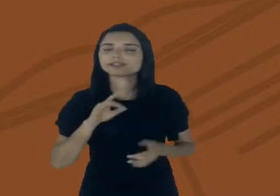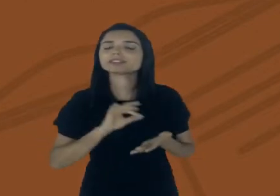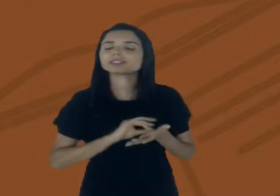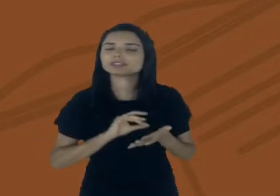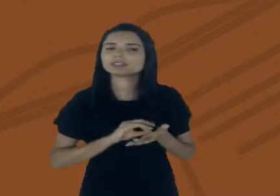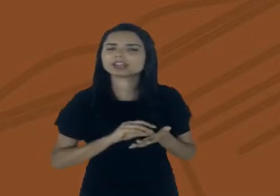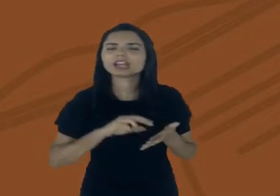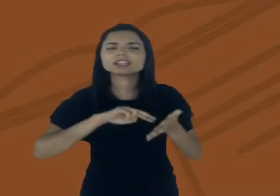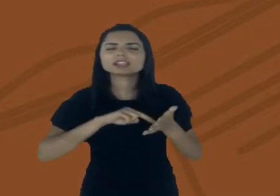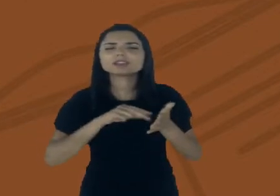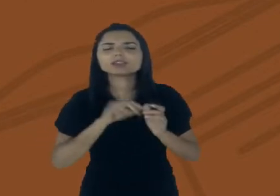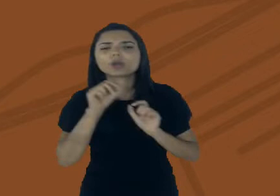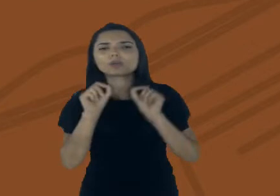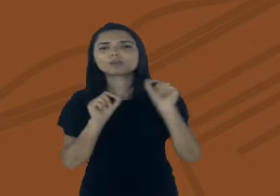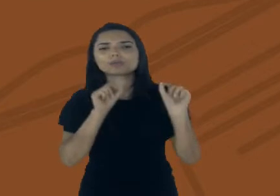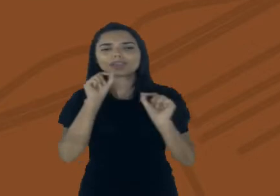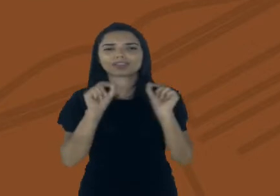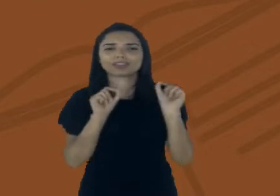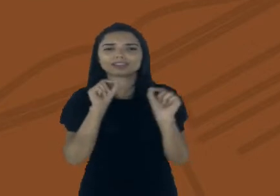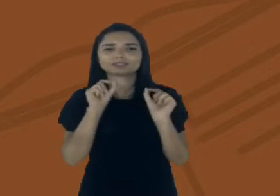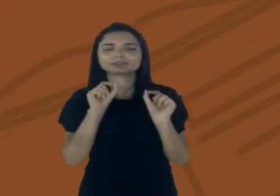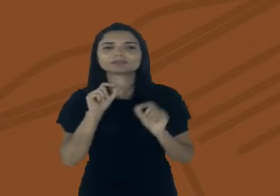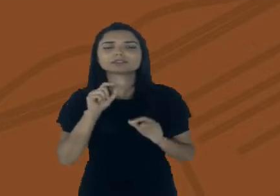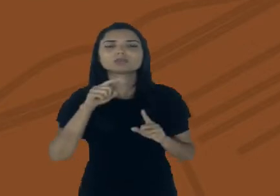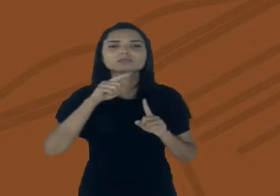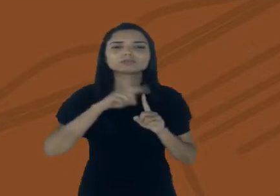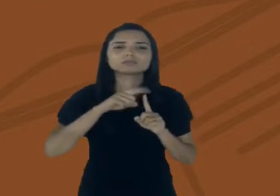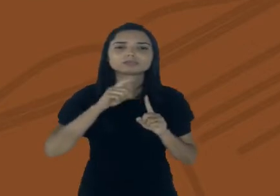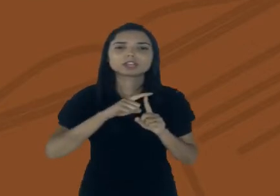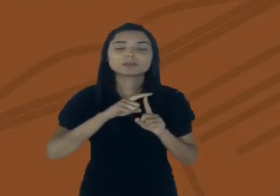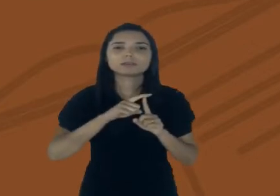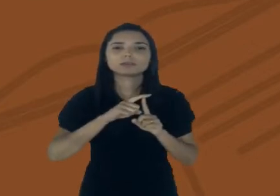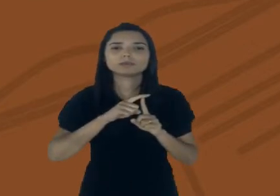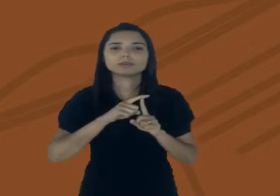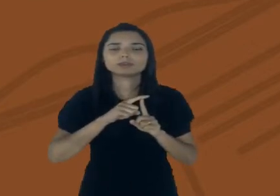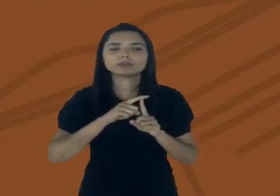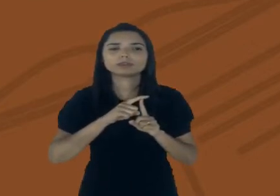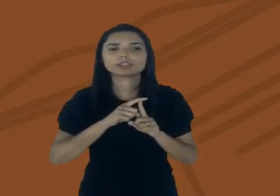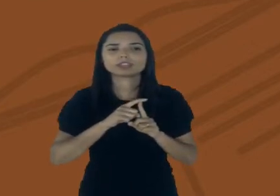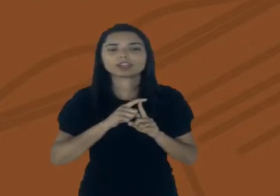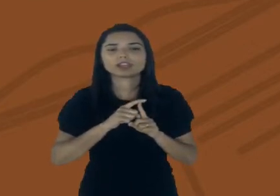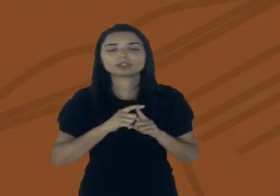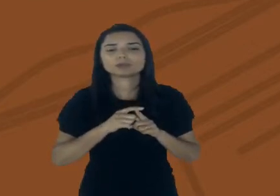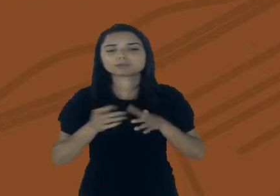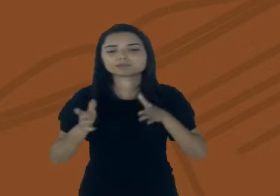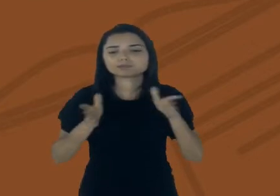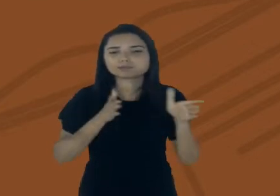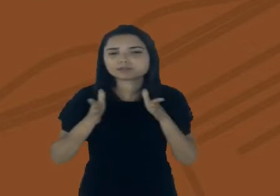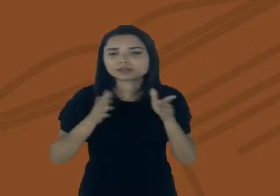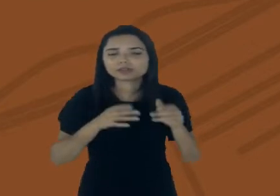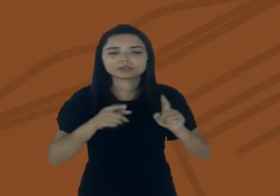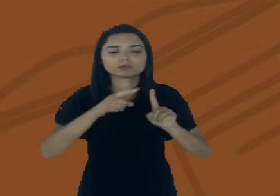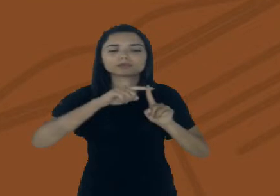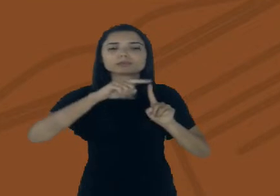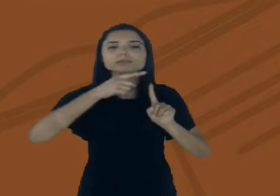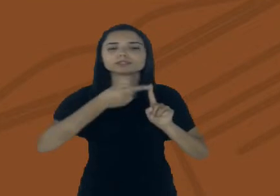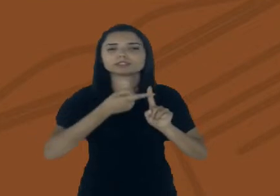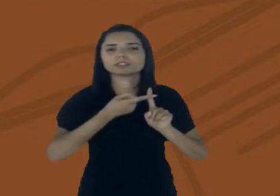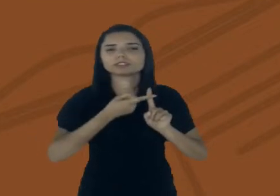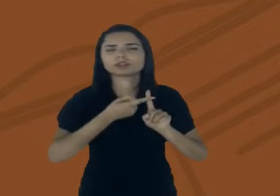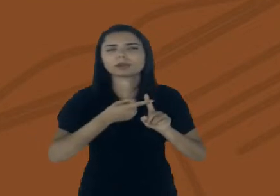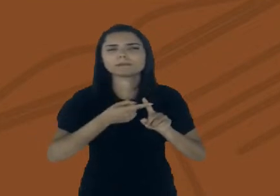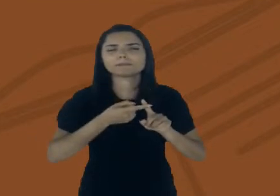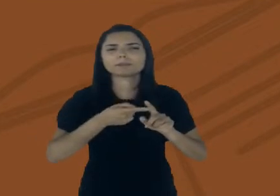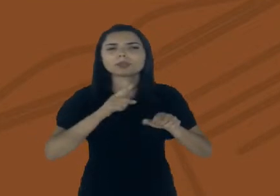que seria a diabetes gestacional? É um tipo que ocorre temporariamente durante a gestação. Por que, professor, temporariamente?